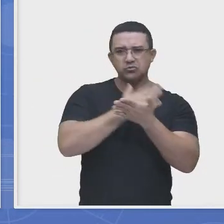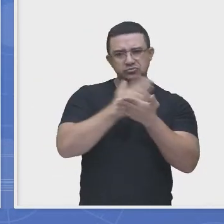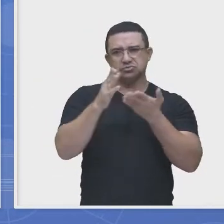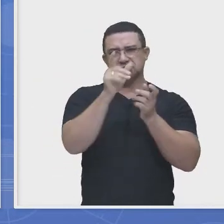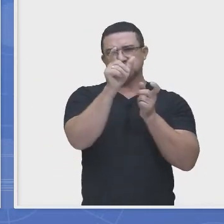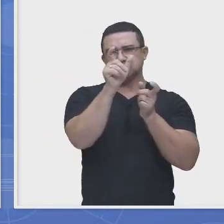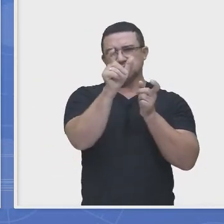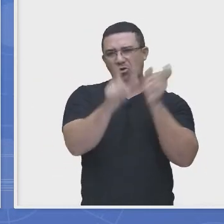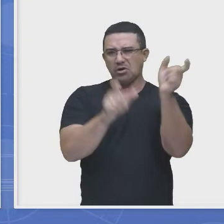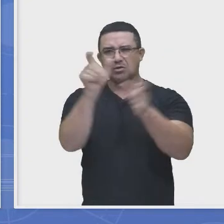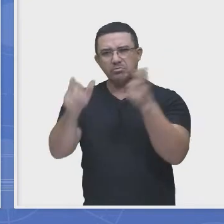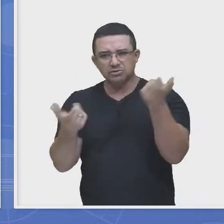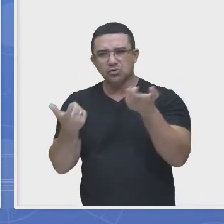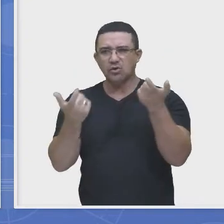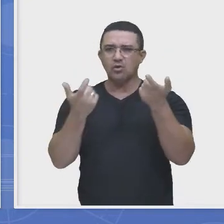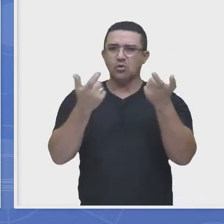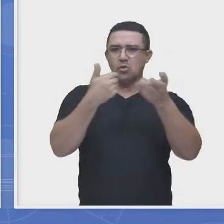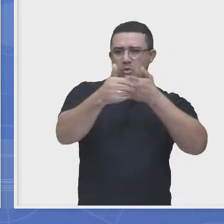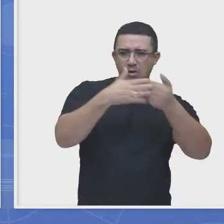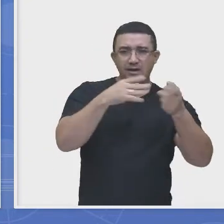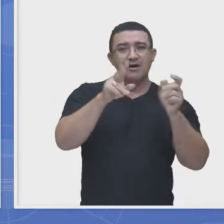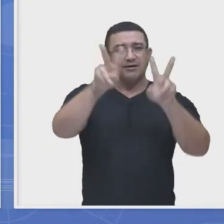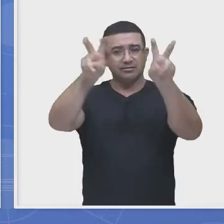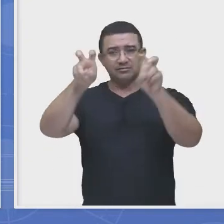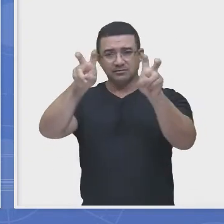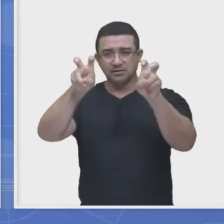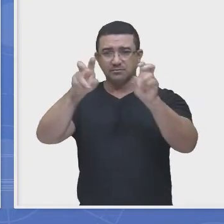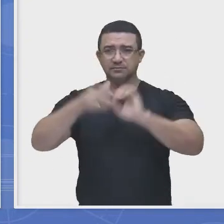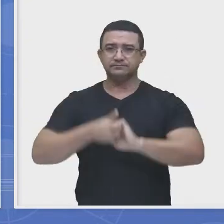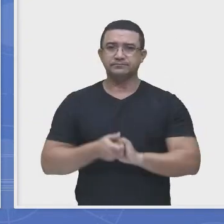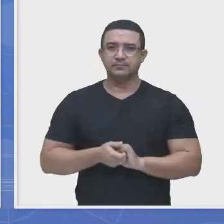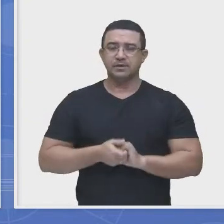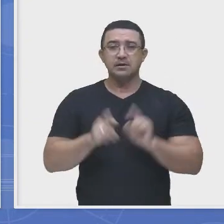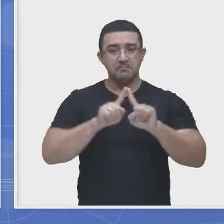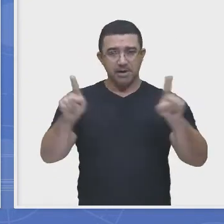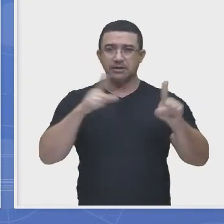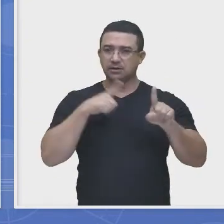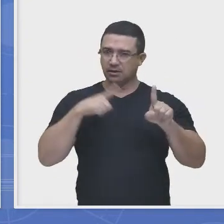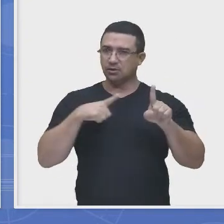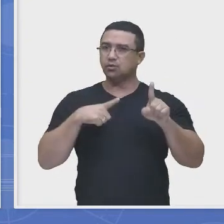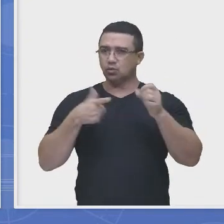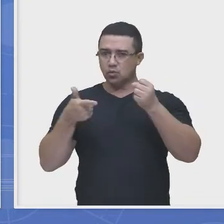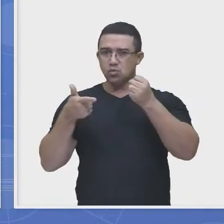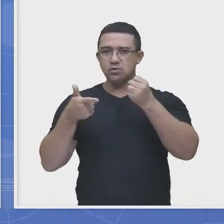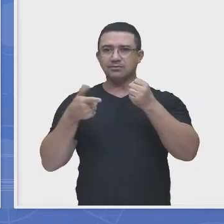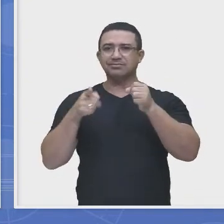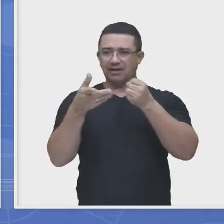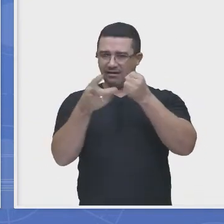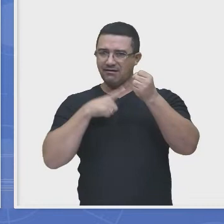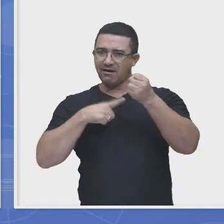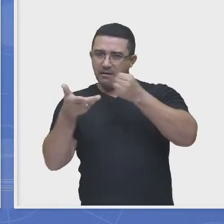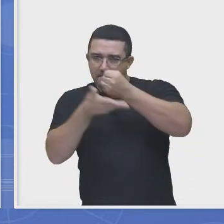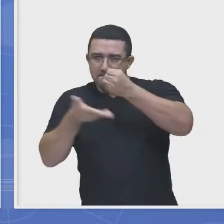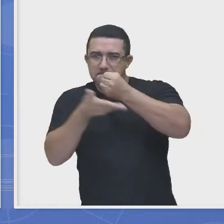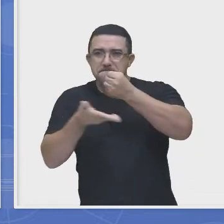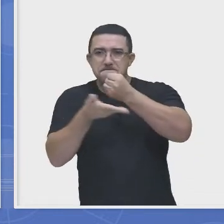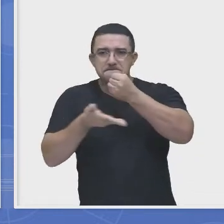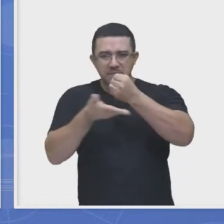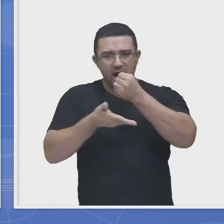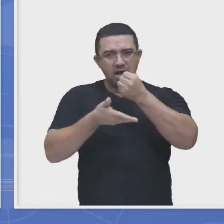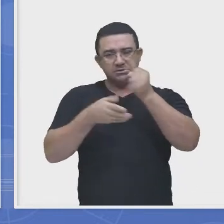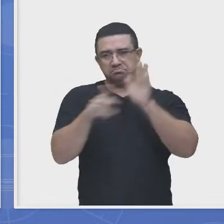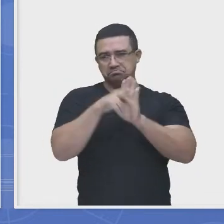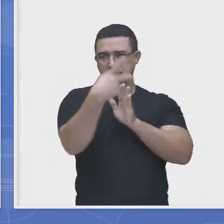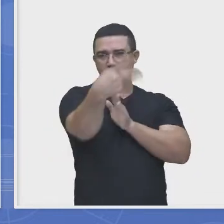Ele apresenta isso não de maneira vaga, mas com o uso de argumentos. Então, ele vai embasar a sua